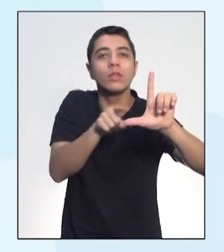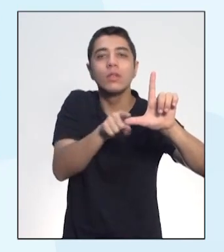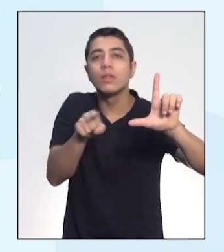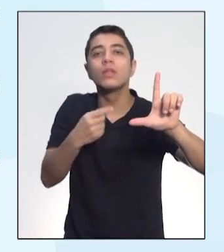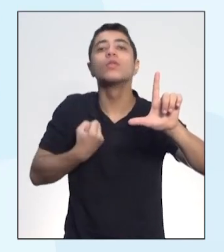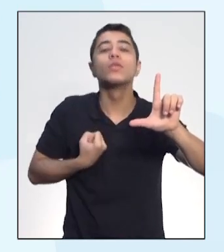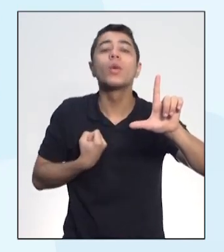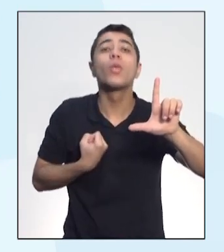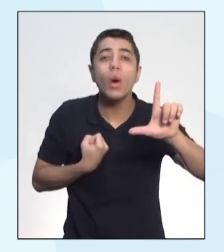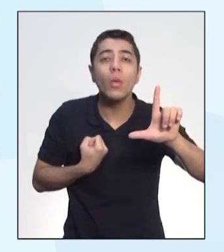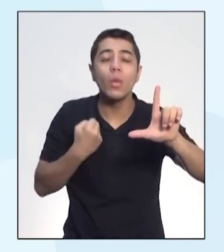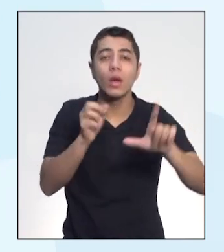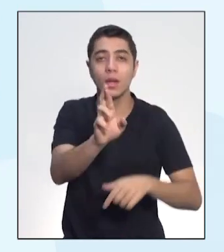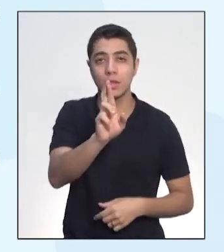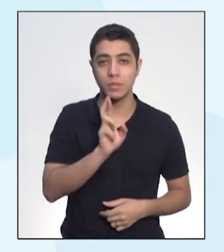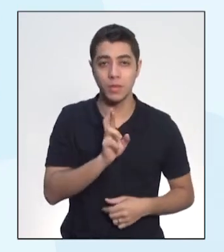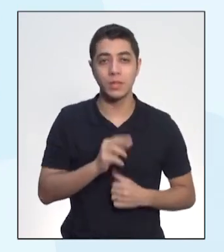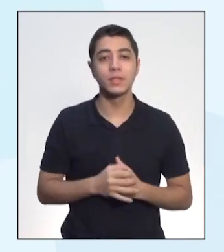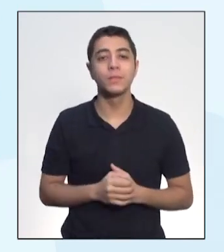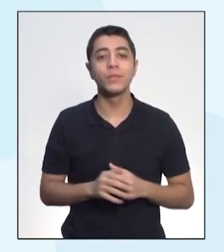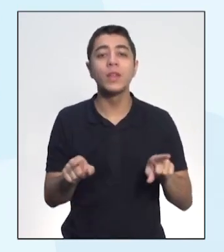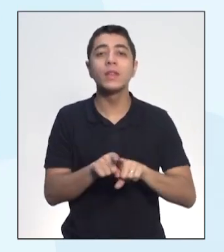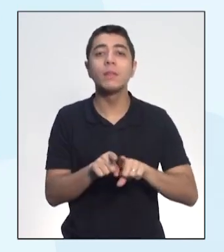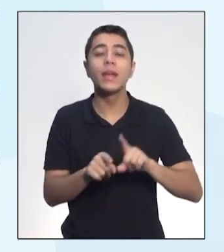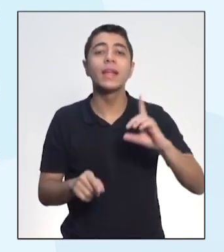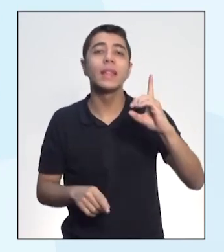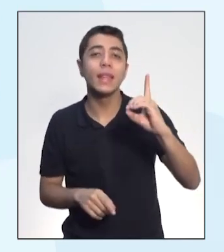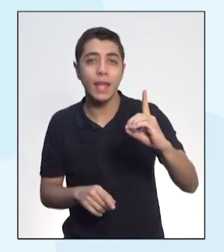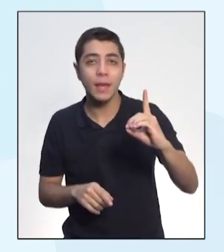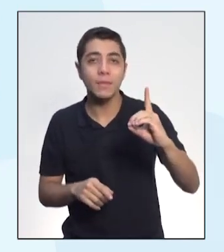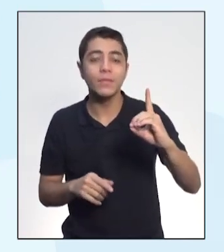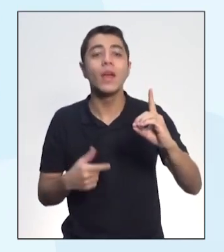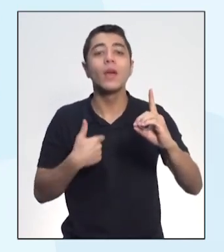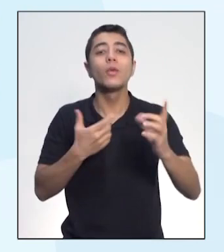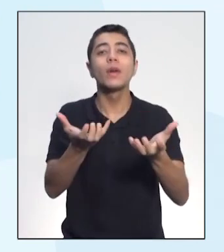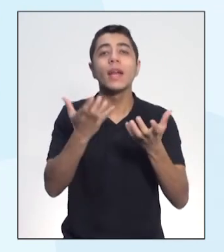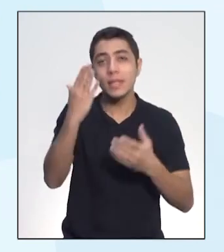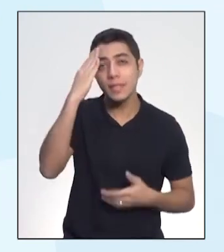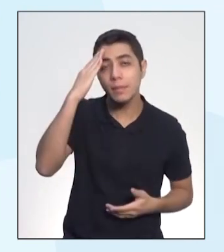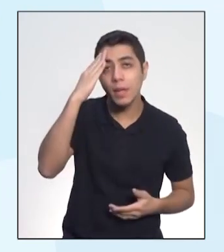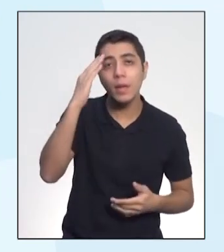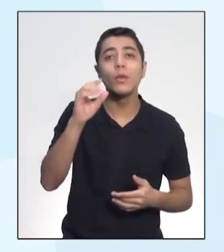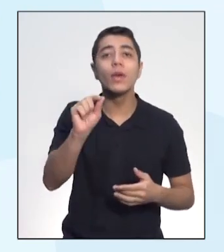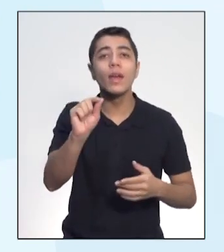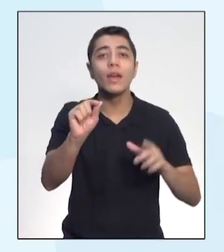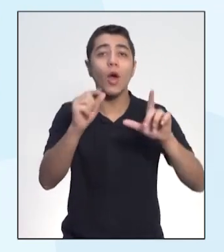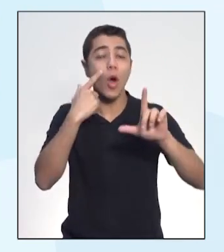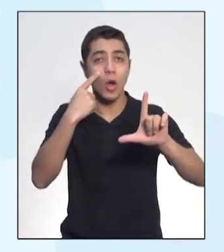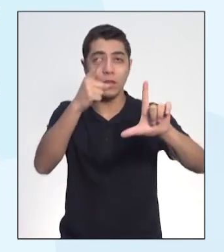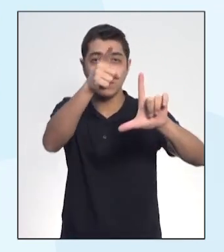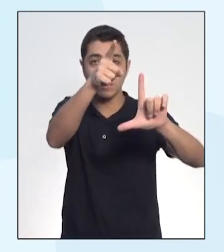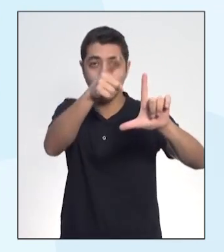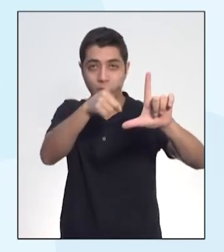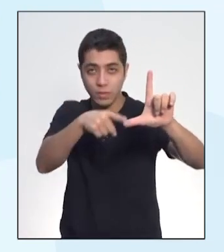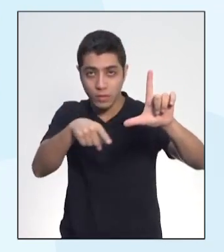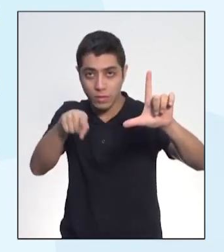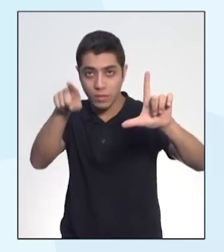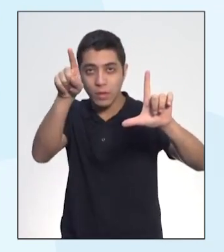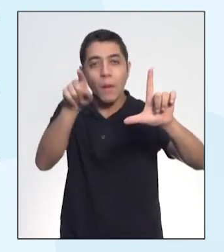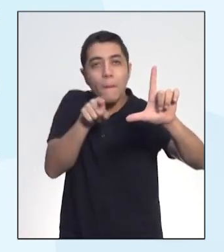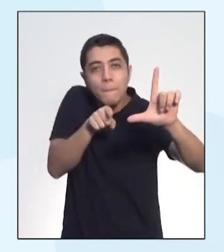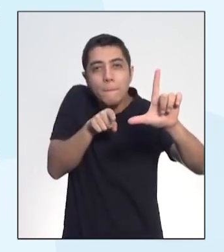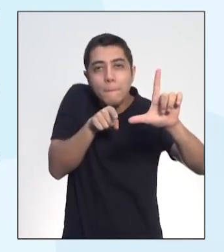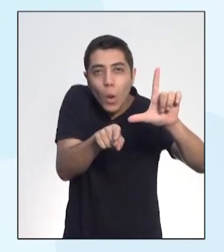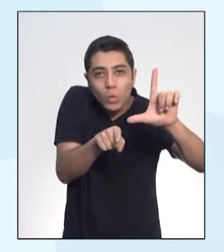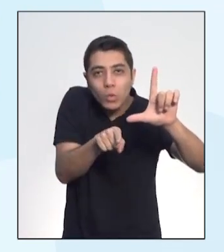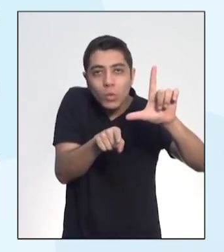do vértice. Bom, o vértice é um ponto. Se ele é um ponto, ele tem 2 coordenadas. Lembra? Abscissa, que é o